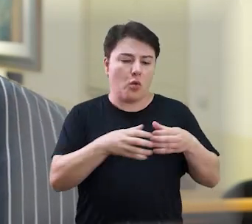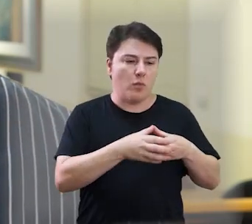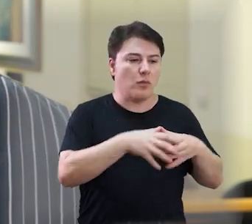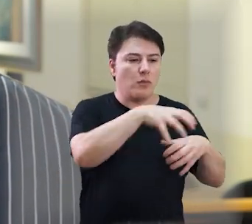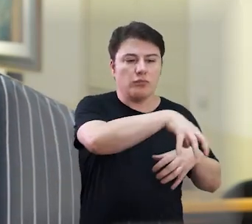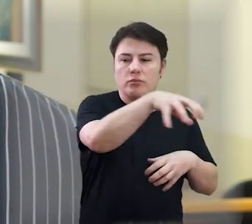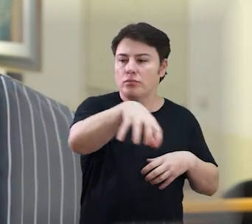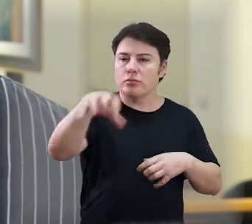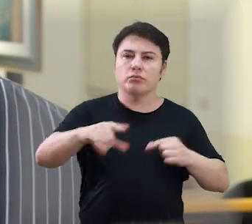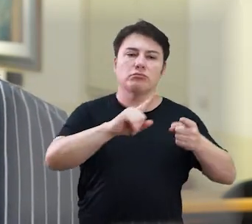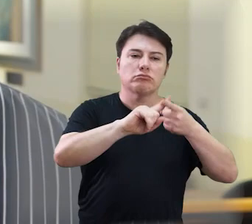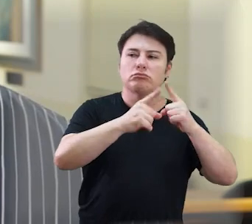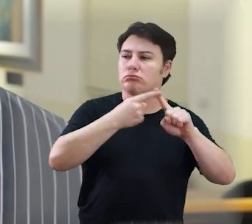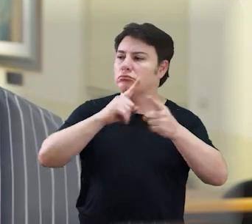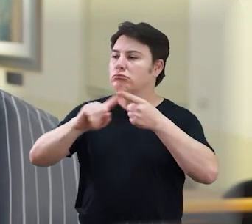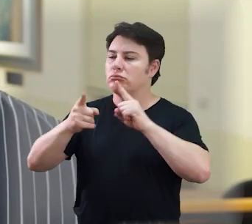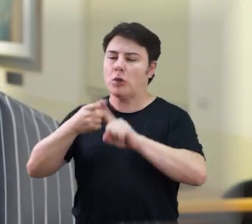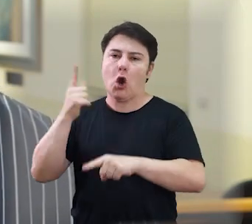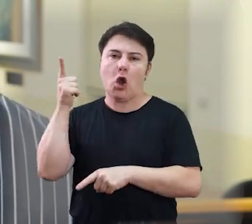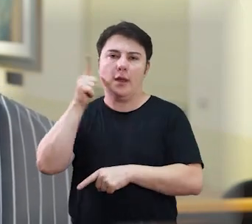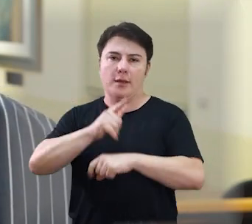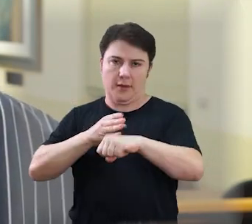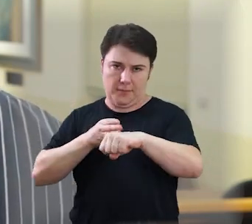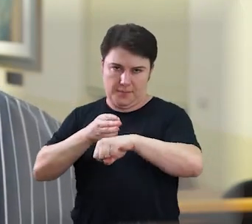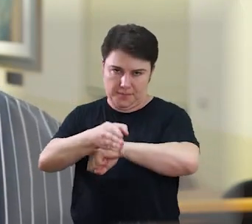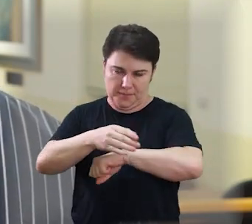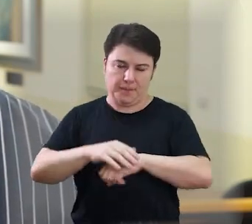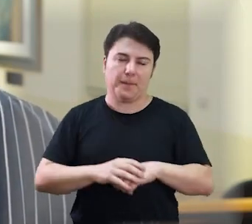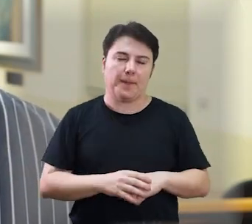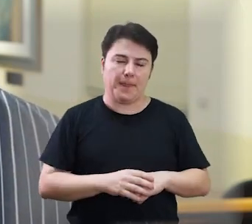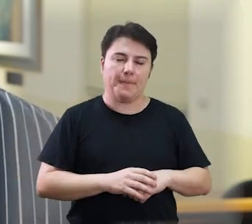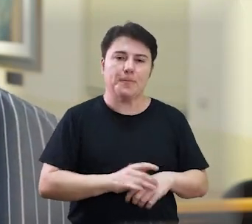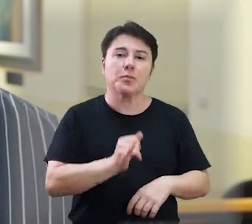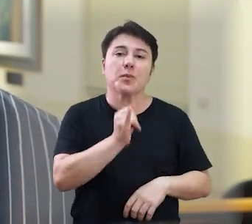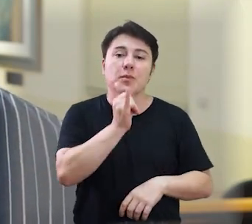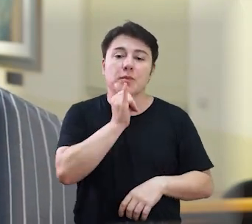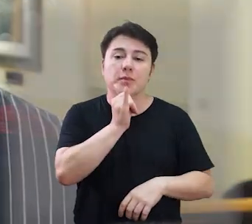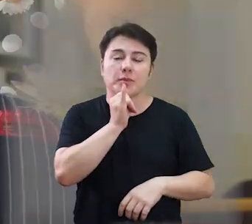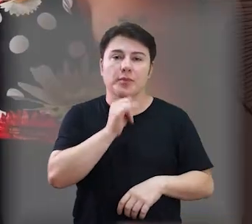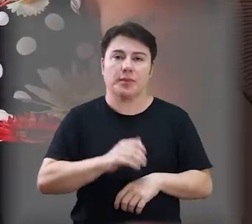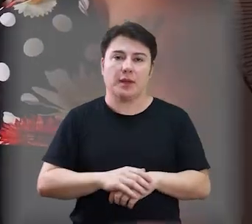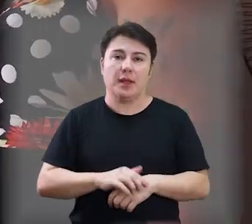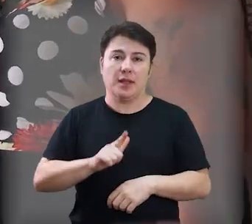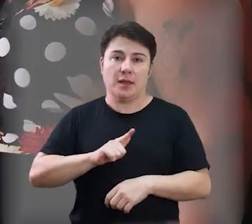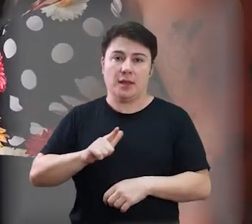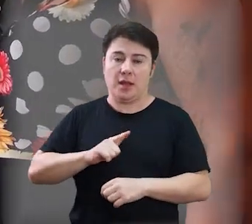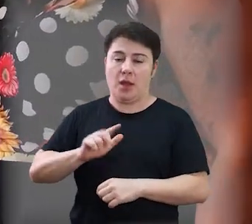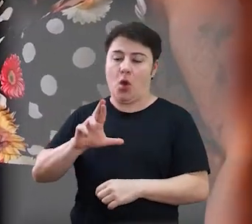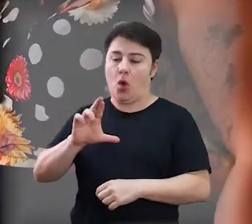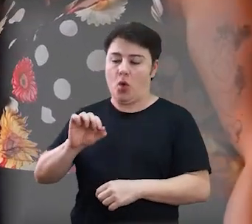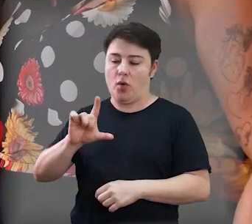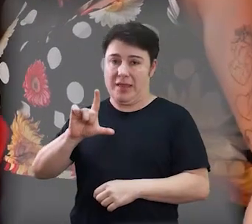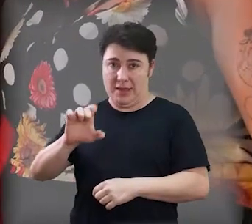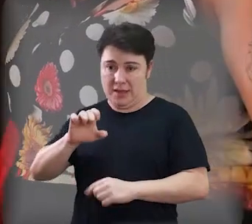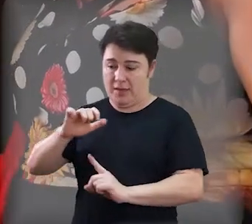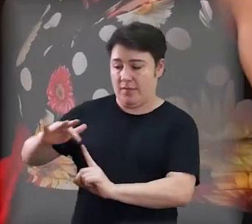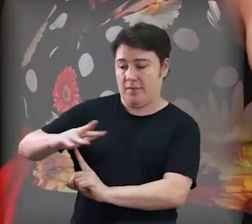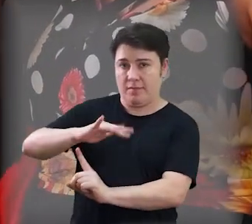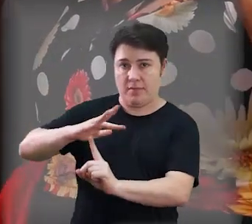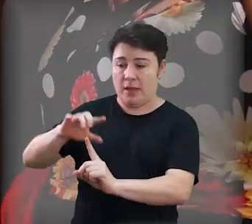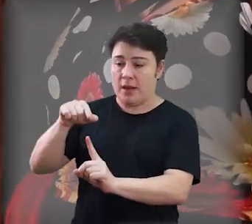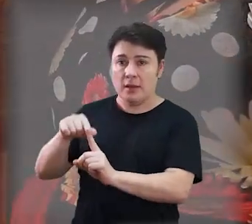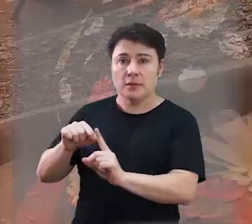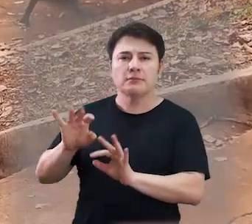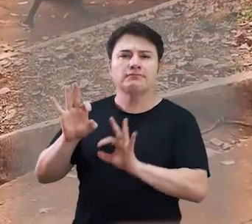diferentes grupos para que esses usos eles aconteçam. Quando a gente olha, por exemplo, para a feira, para o rolê feira, né, um